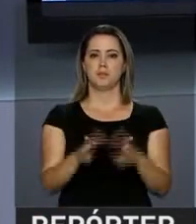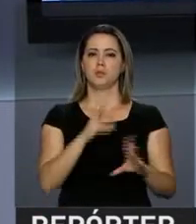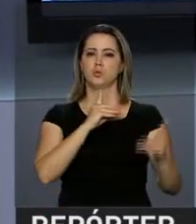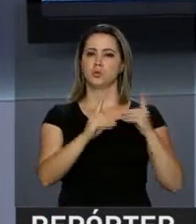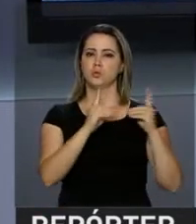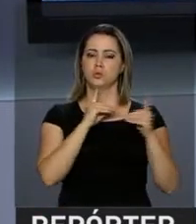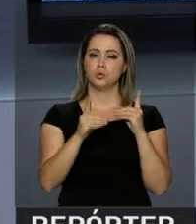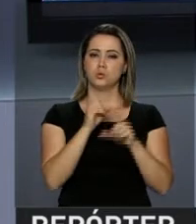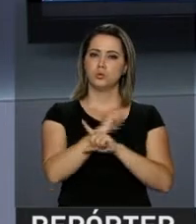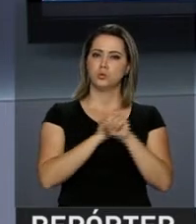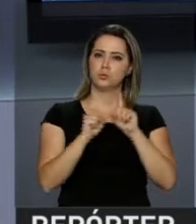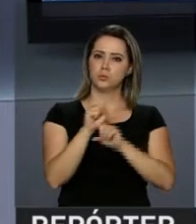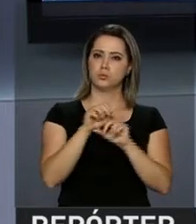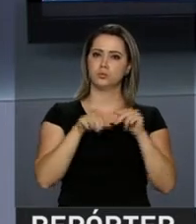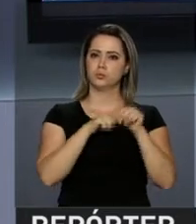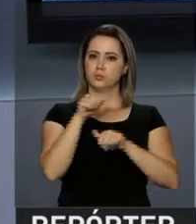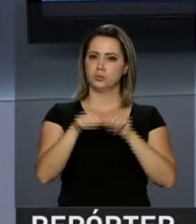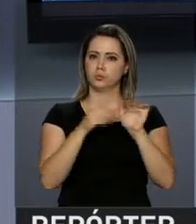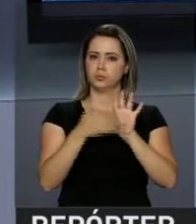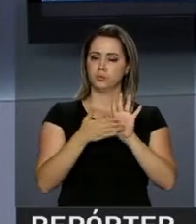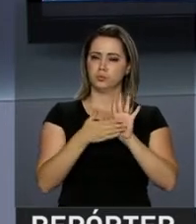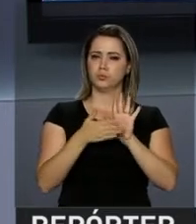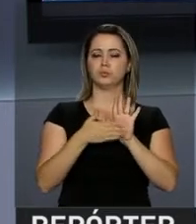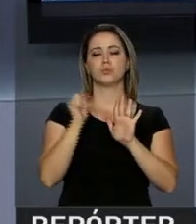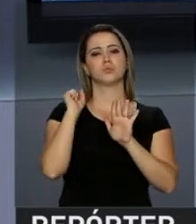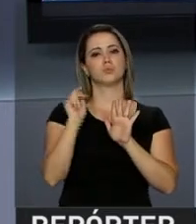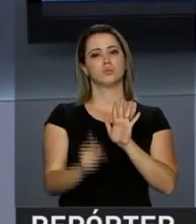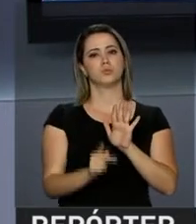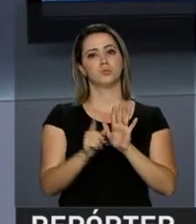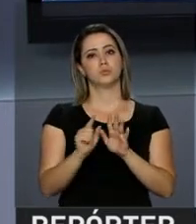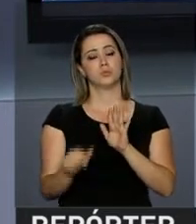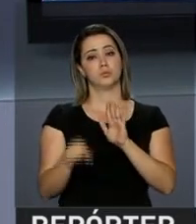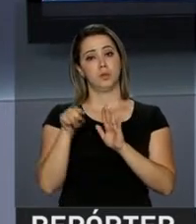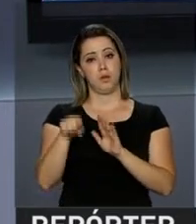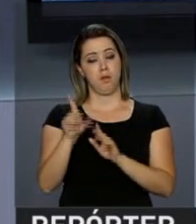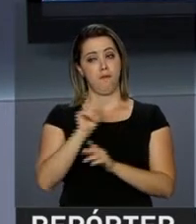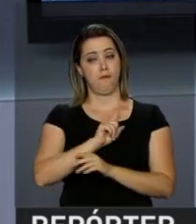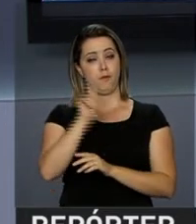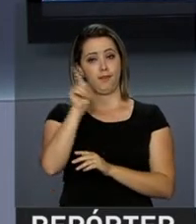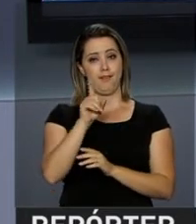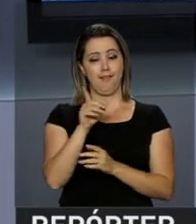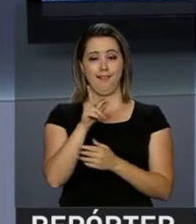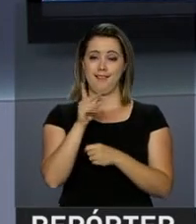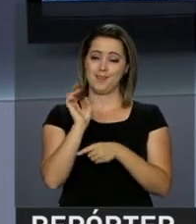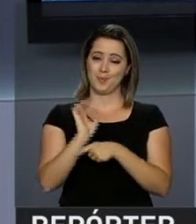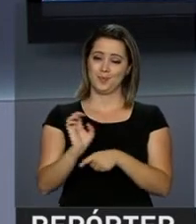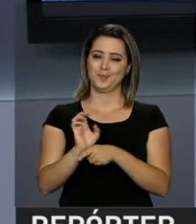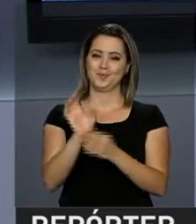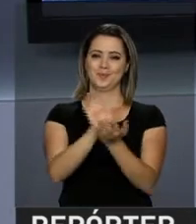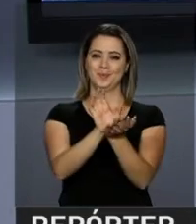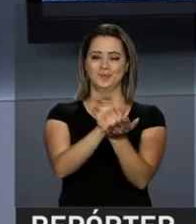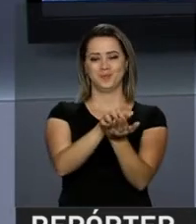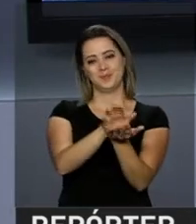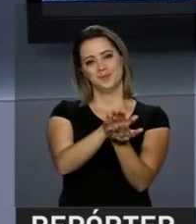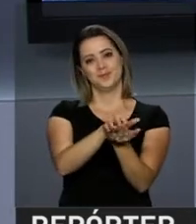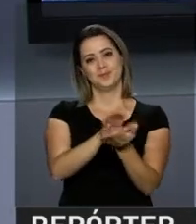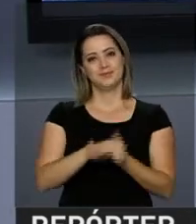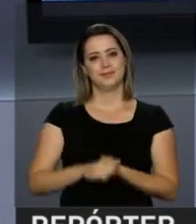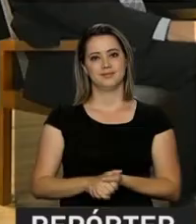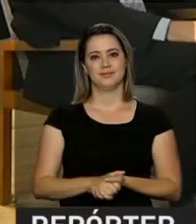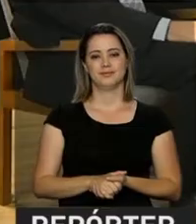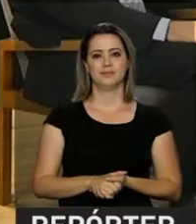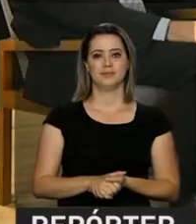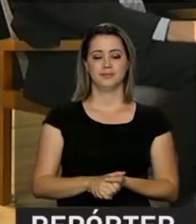discutir com a sociedade as mudanças propostas para a previdência desta vez em recife capital de pernambuco